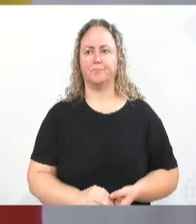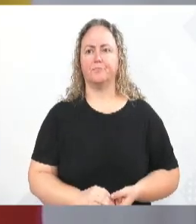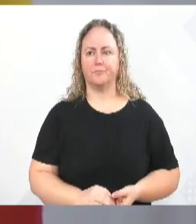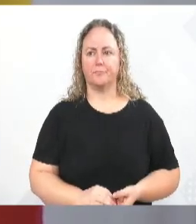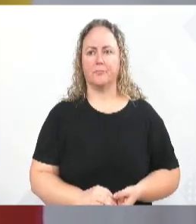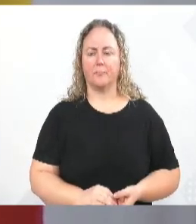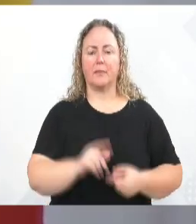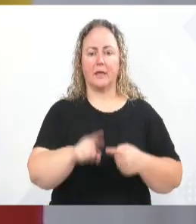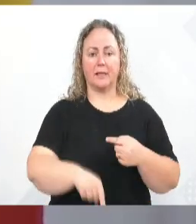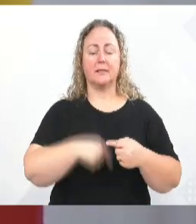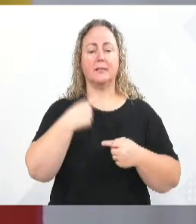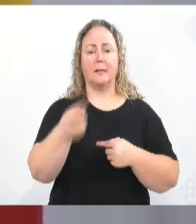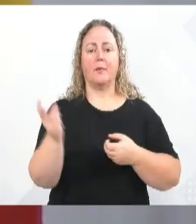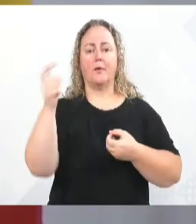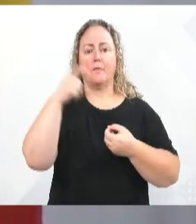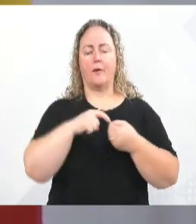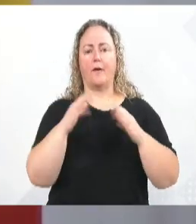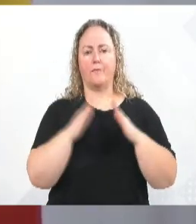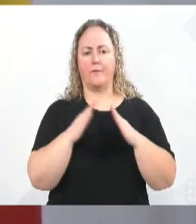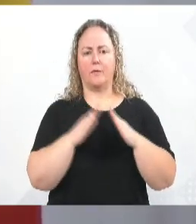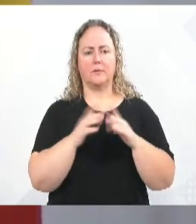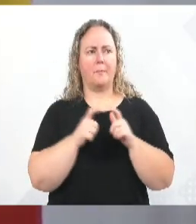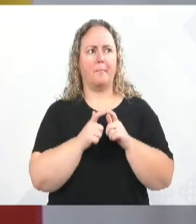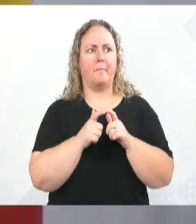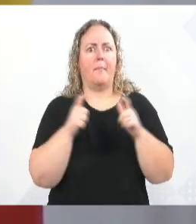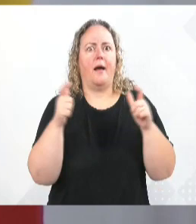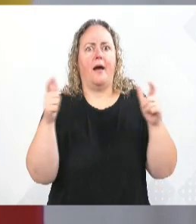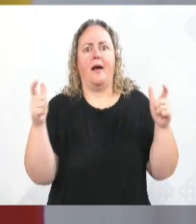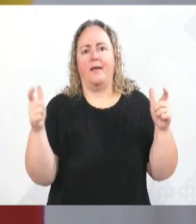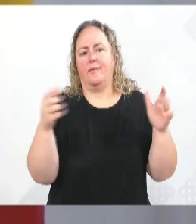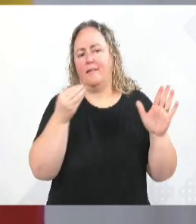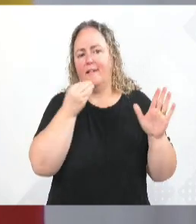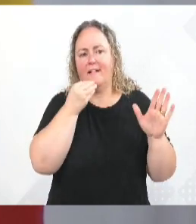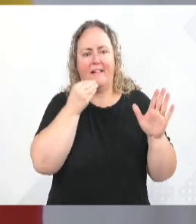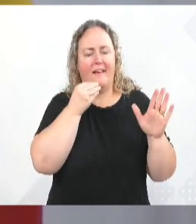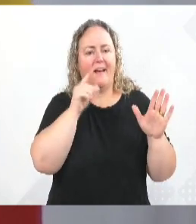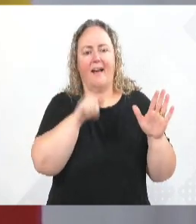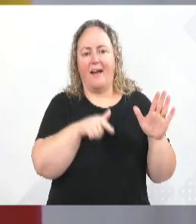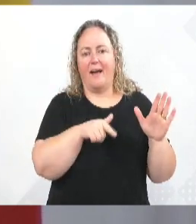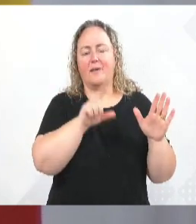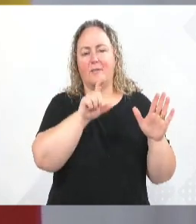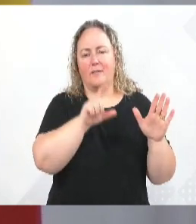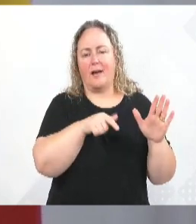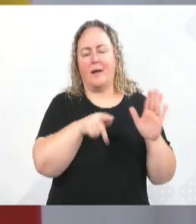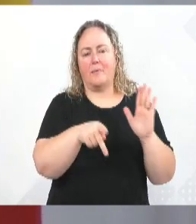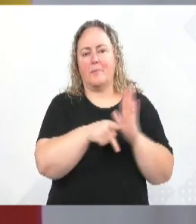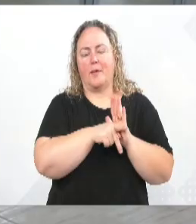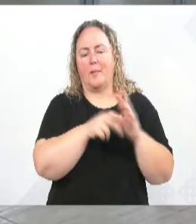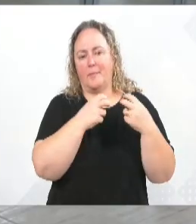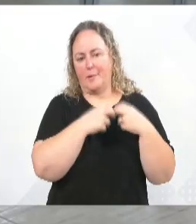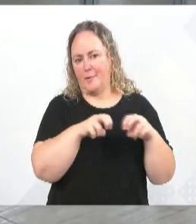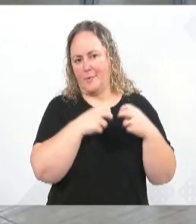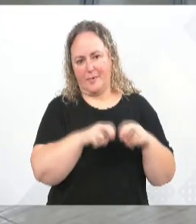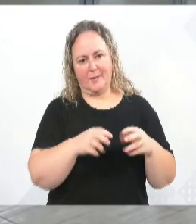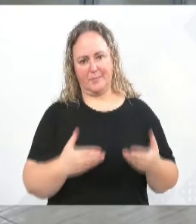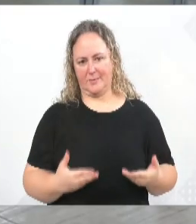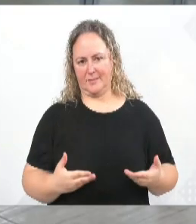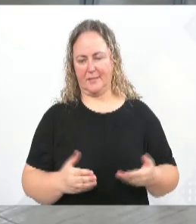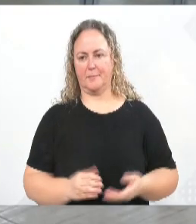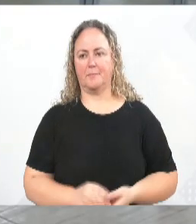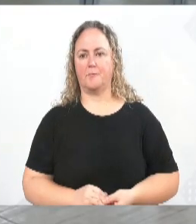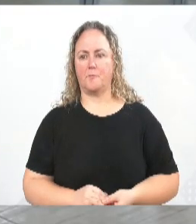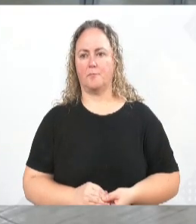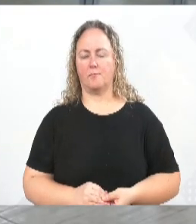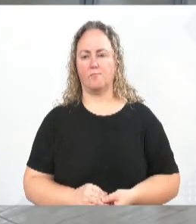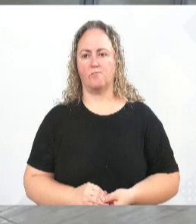e volto para casa. Certamente teríamos mais utilização do sistema. Concedo a parte ao vereador. Com autorização do